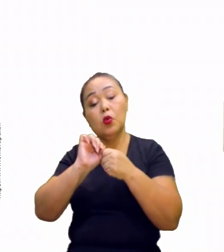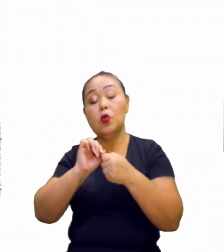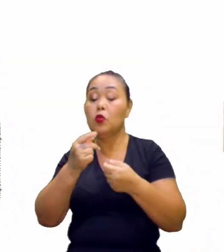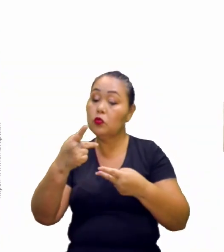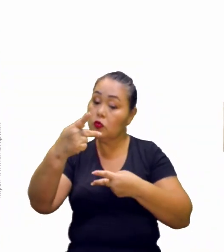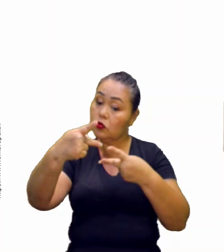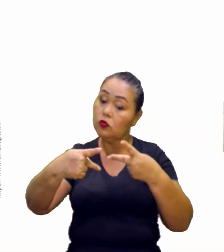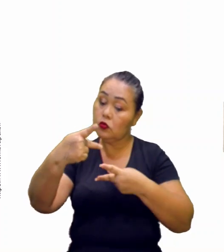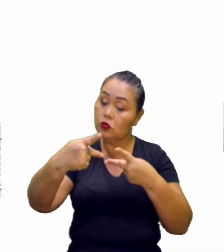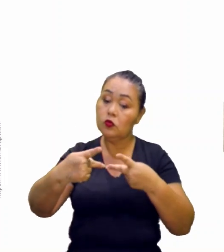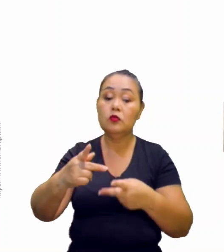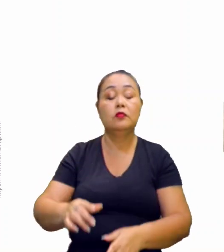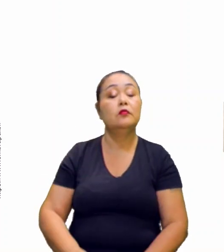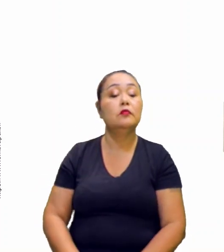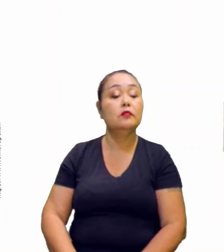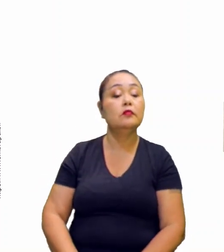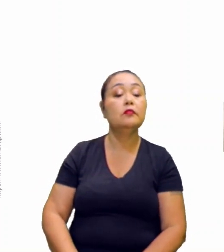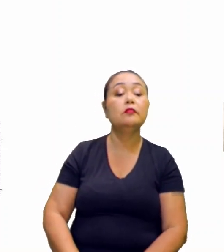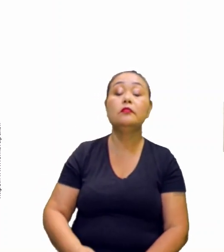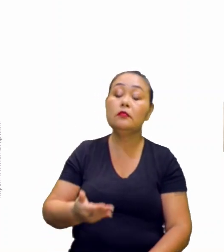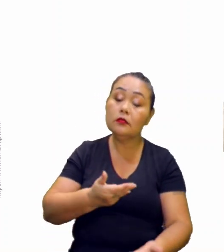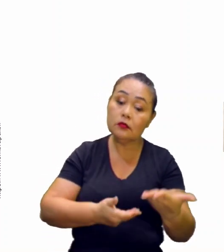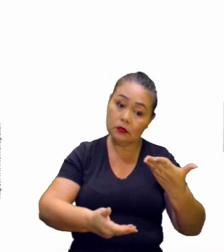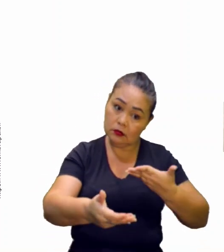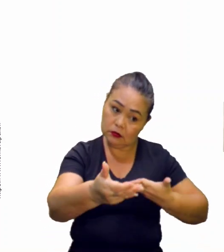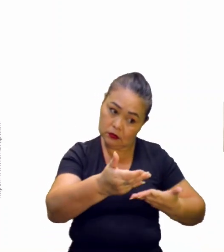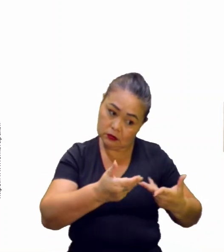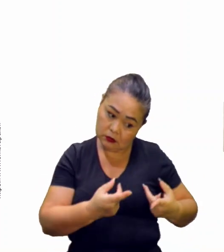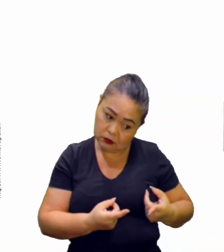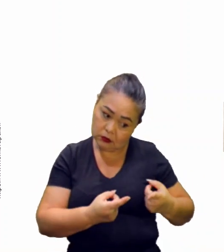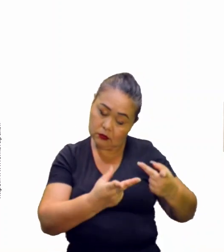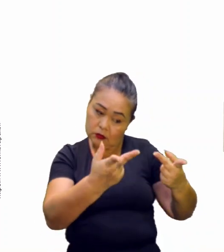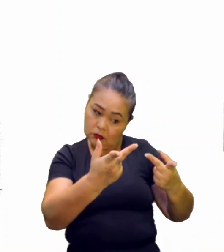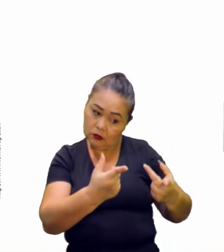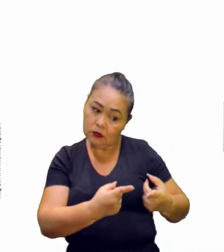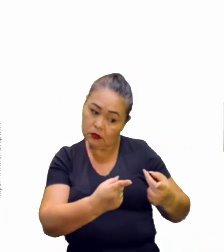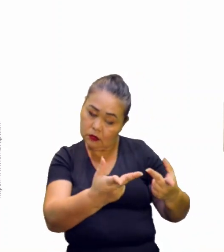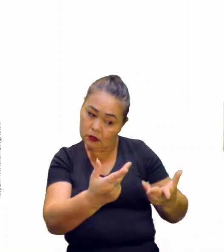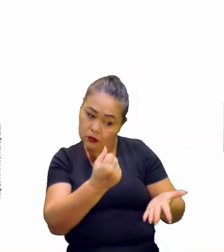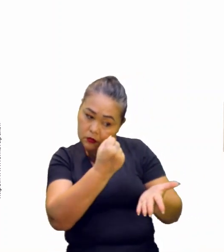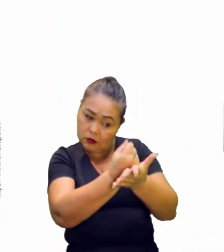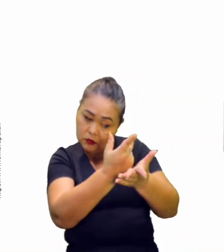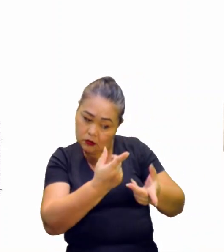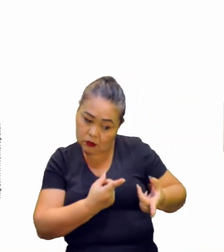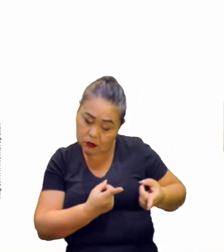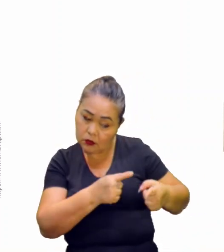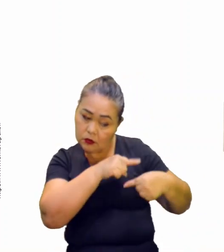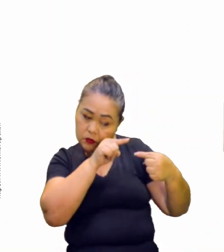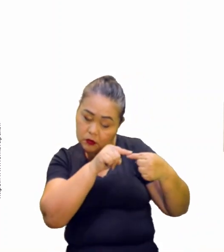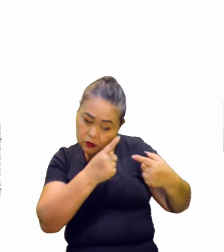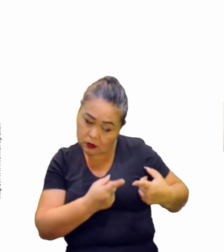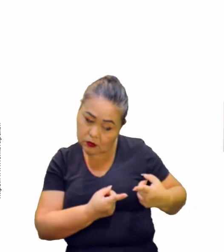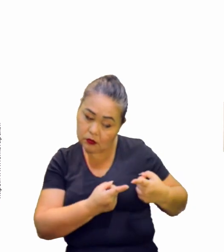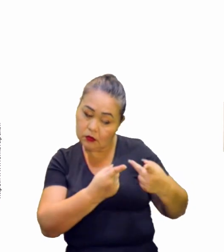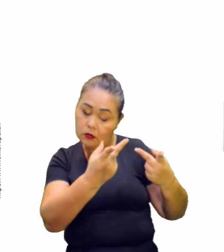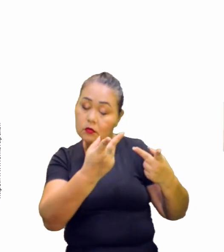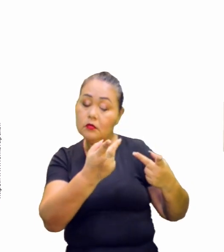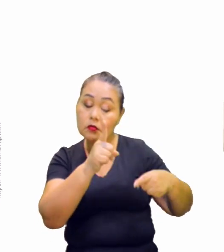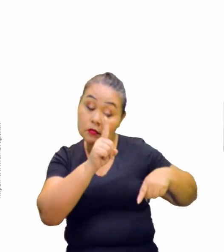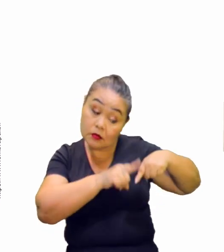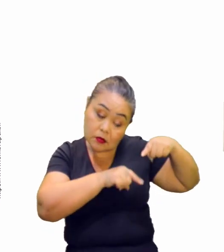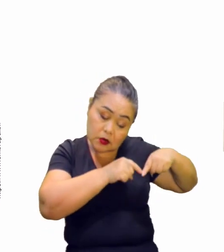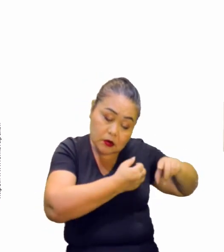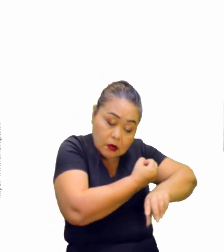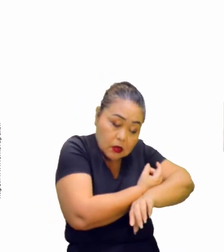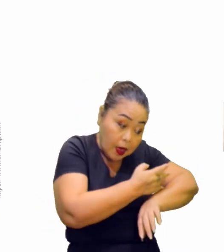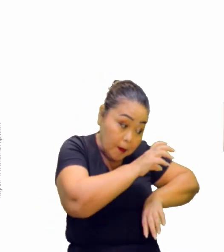Ok, aí deixa eu fazer aqui. Comerciais, quando o meu cunho, né, o meu objetivo maior é produzir aqui, ó,